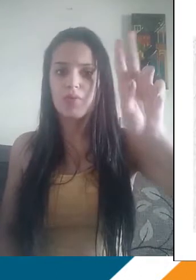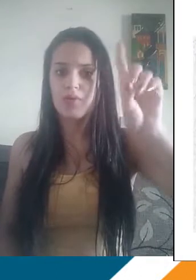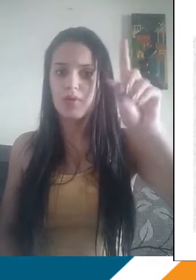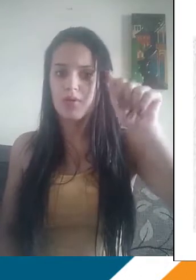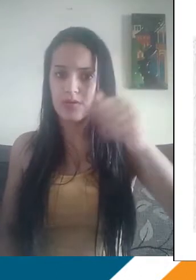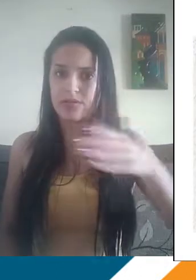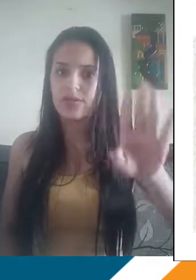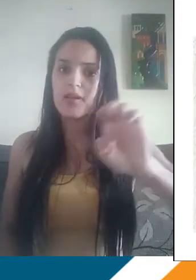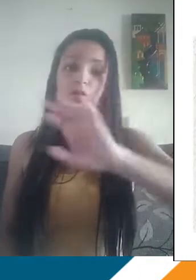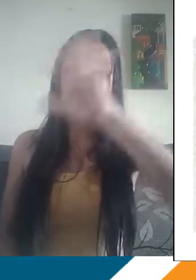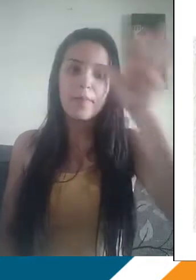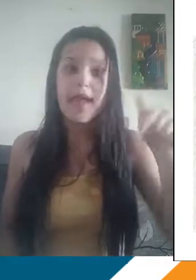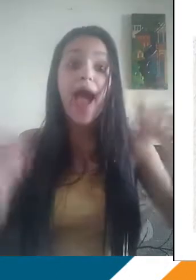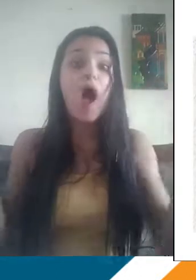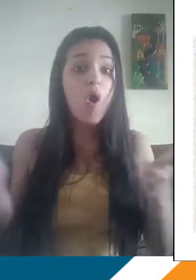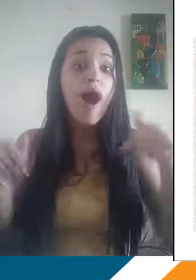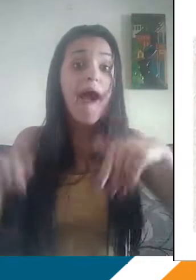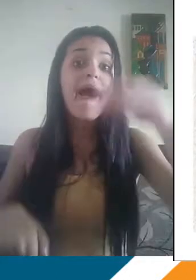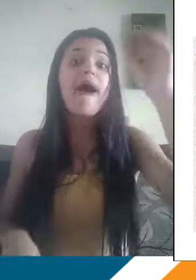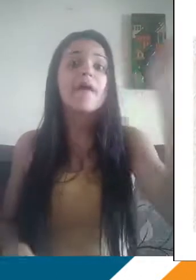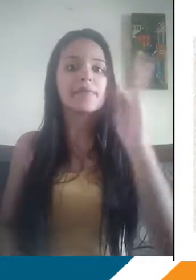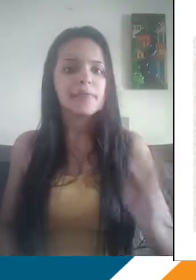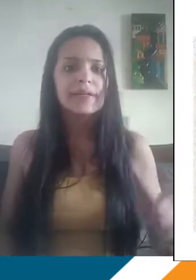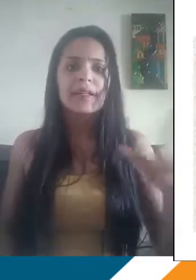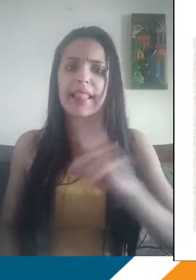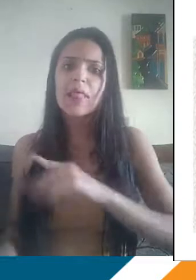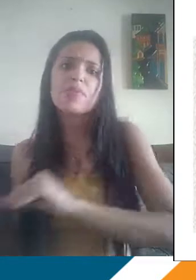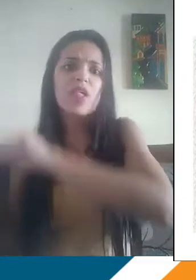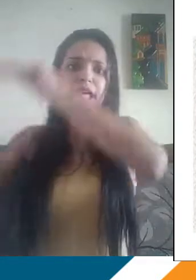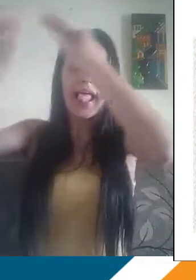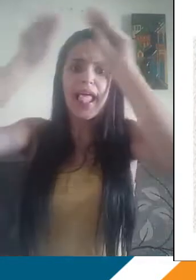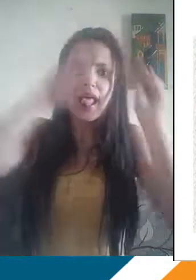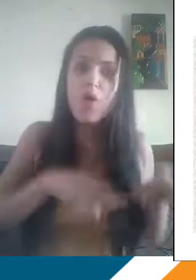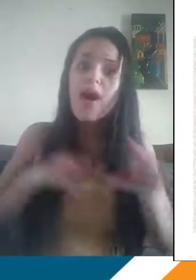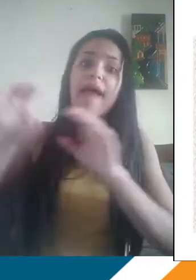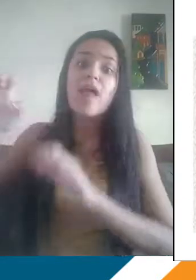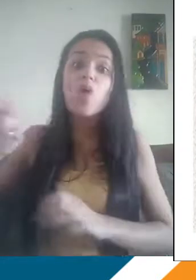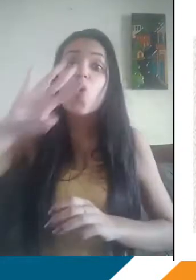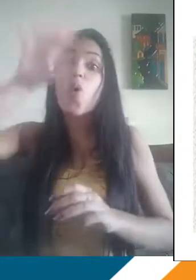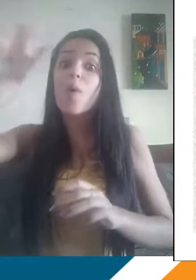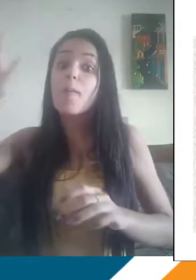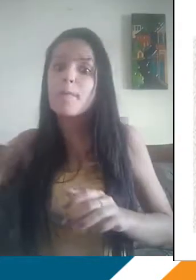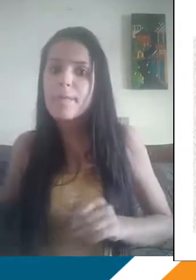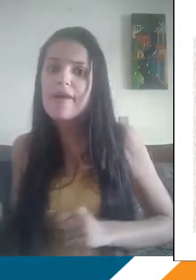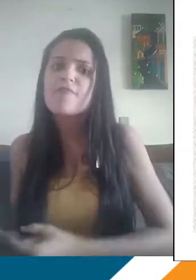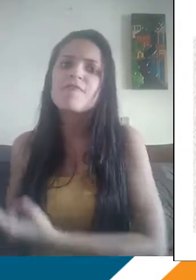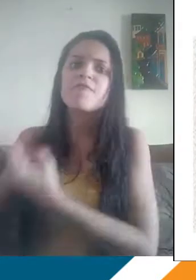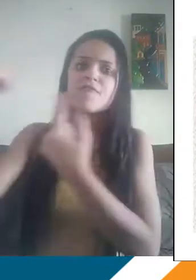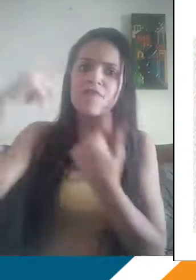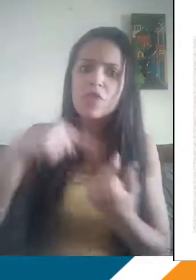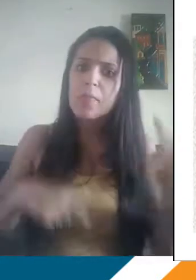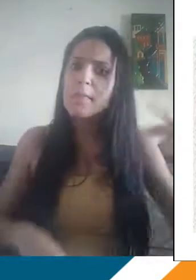cenário nacional, nós temos uma crescente imigração europeia vindo para grandes centros urbanos, como